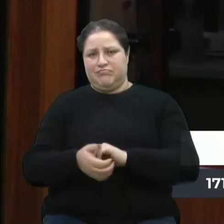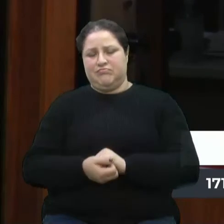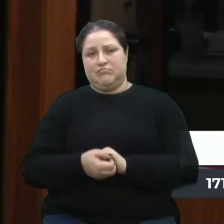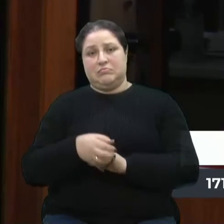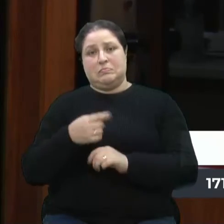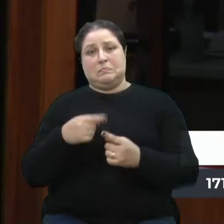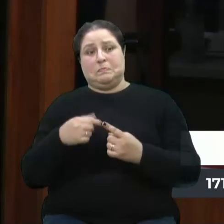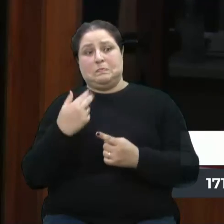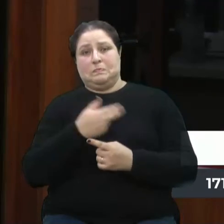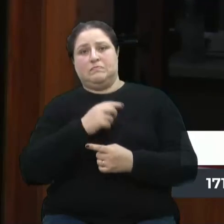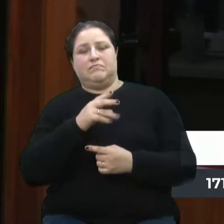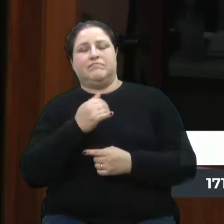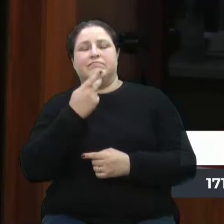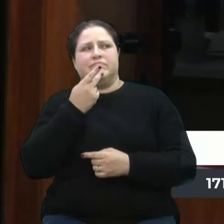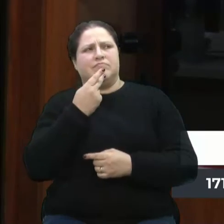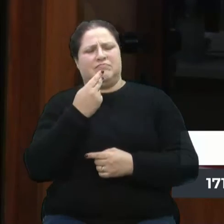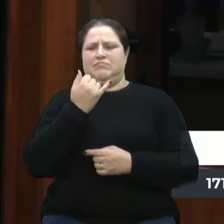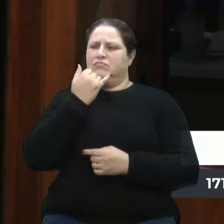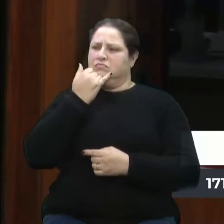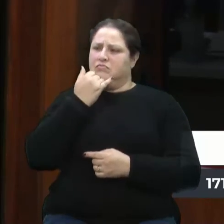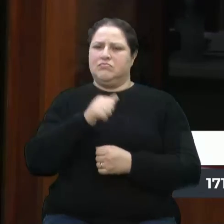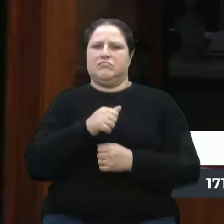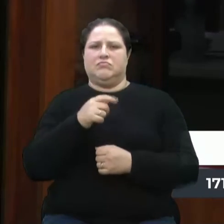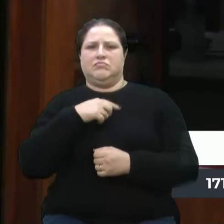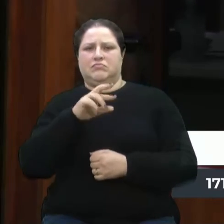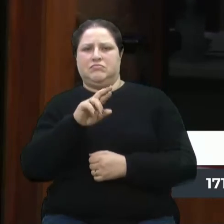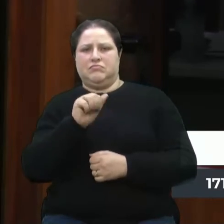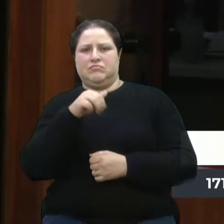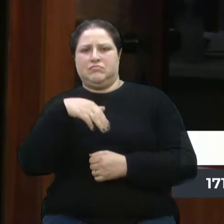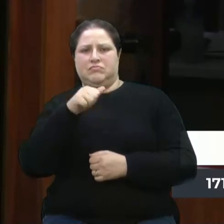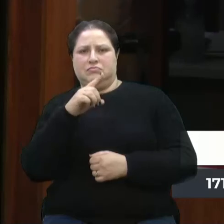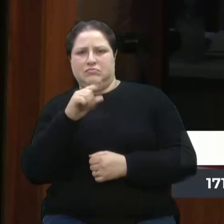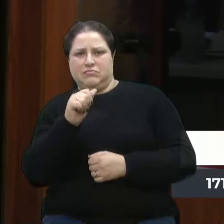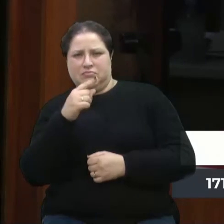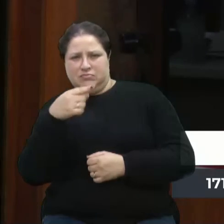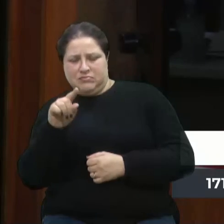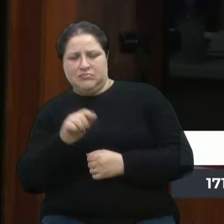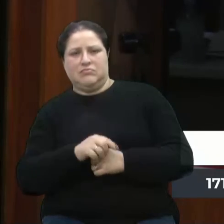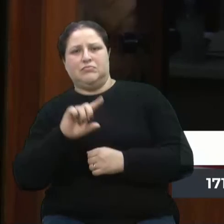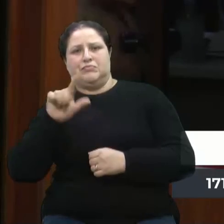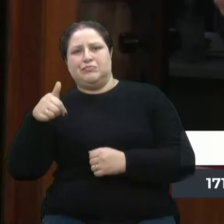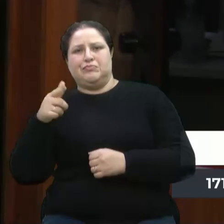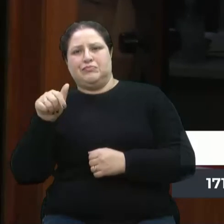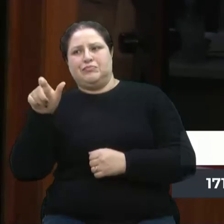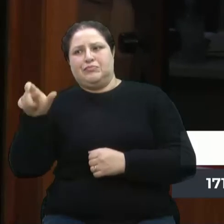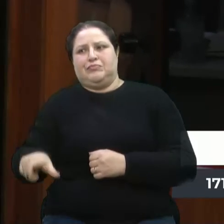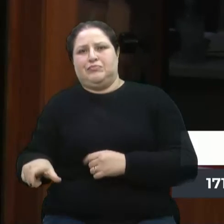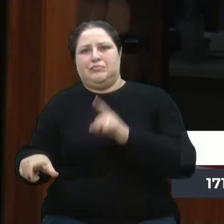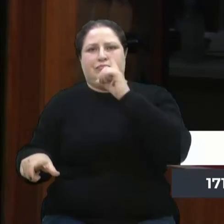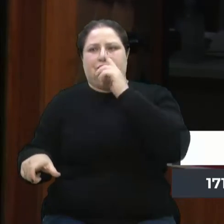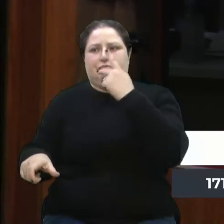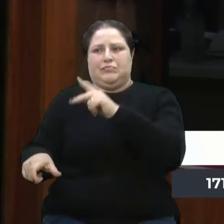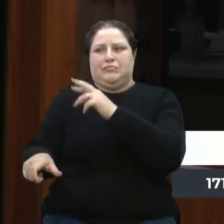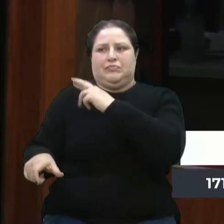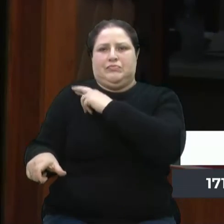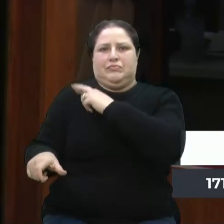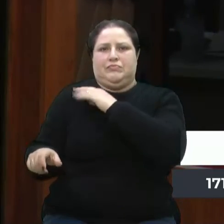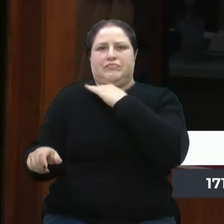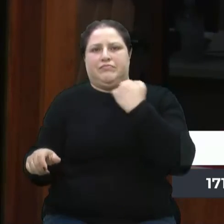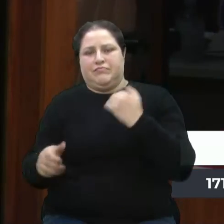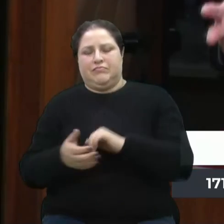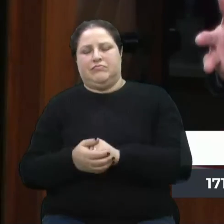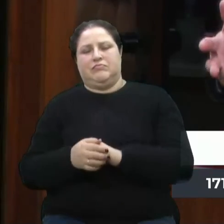só tem desculpas. Um dia é o Ramadã, no outro é que faleceu a mãe de um dos responsáveis, No